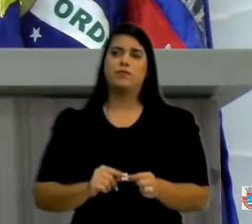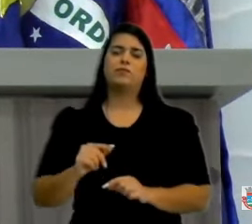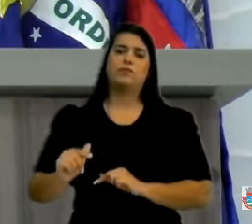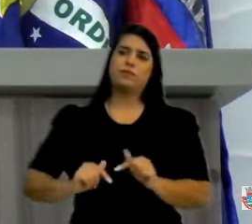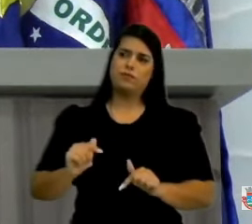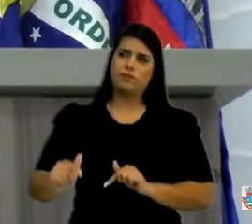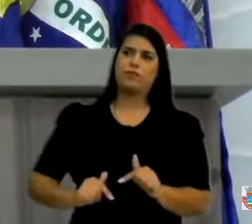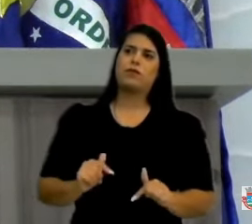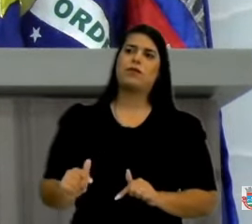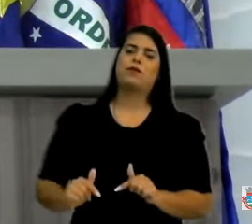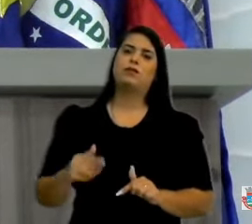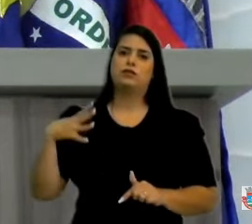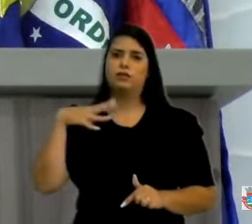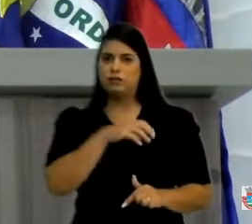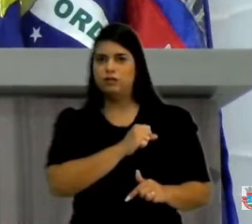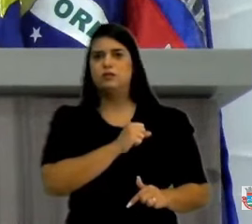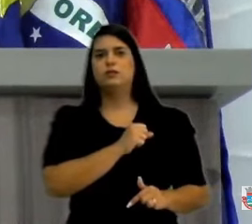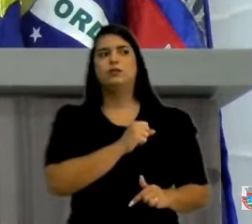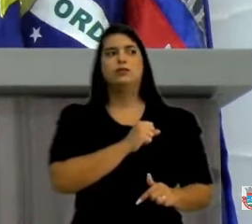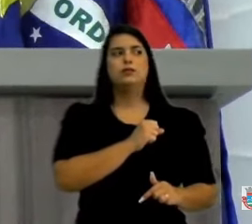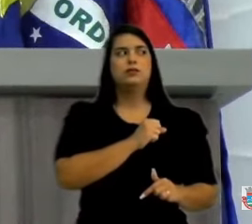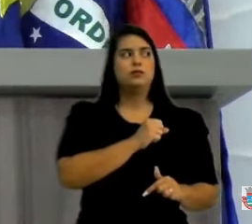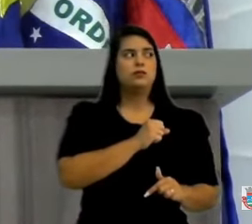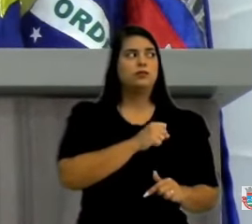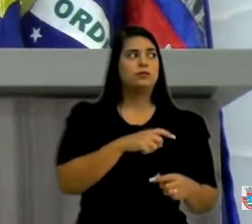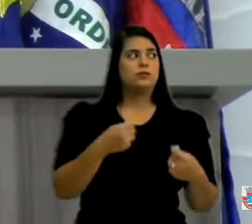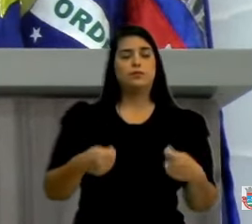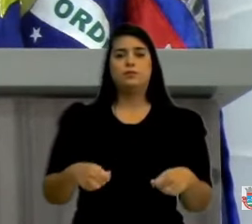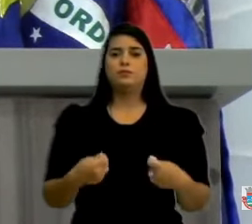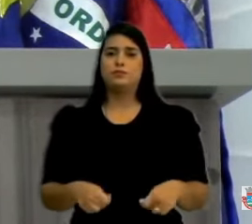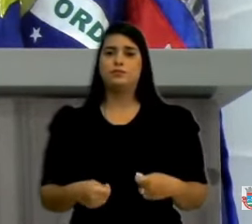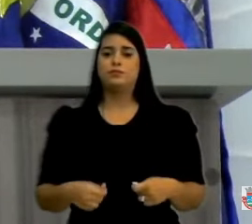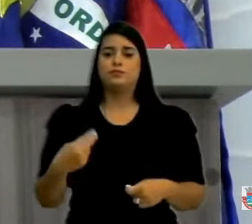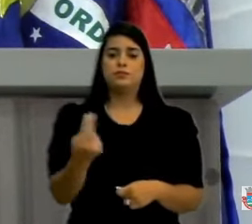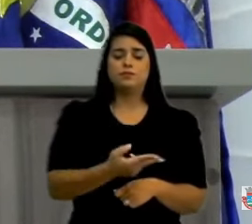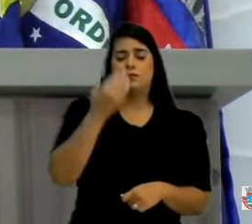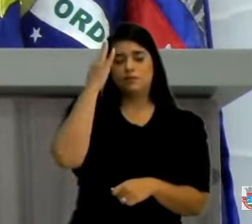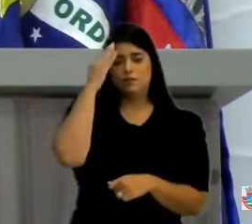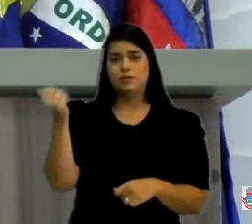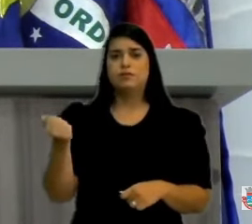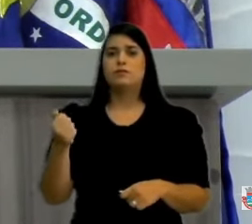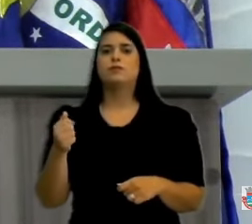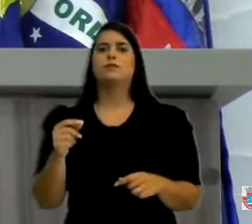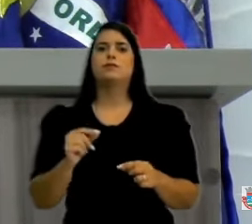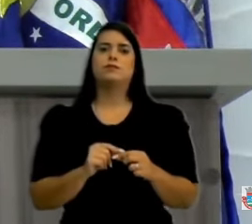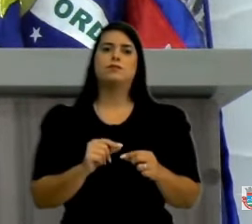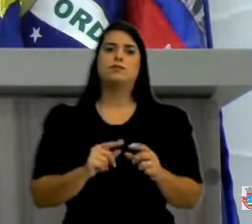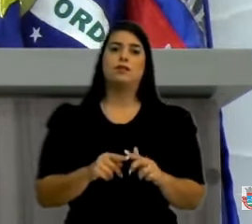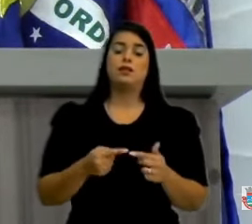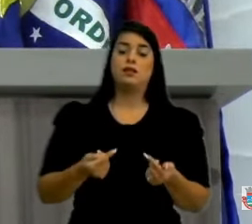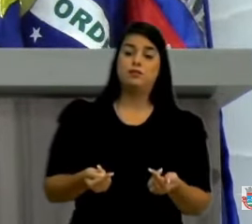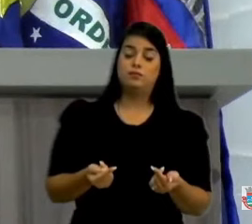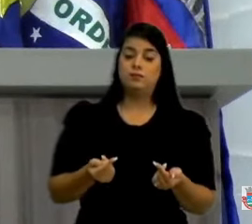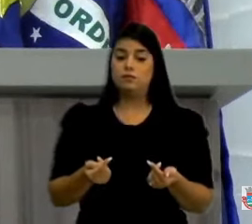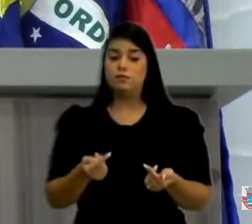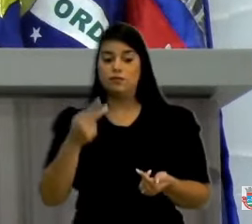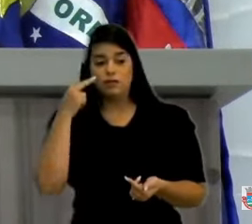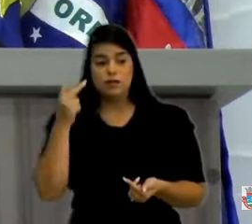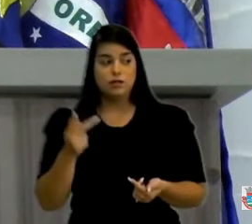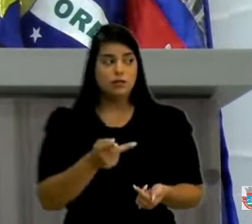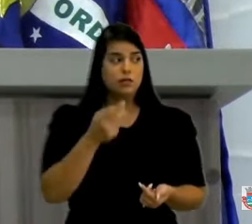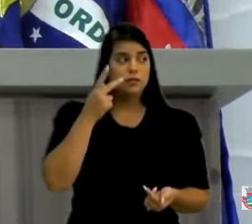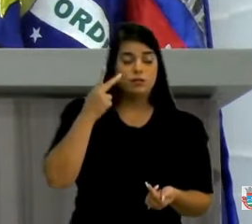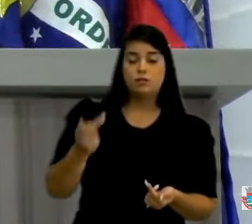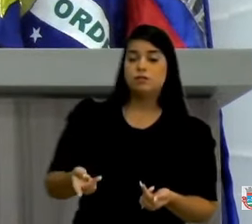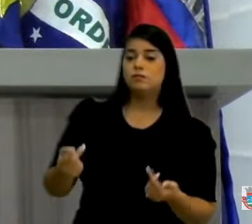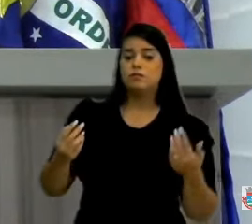assim como pode, o mais rápido possível, e tem que ser feito. A gente sabe que tem que ser feito. Mas se a gente for avaliar de um mandato